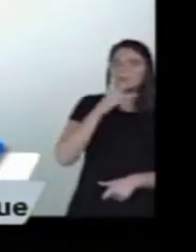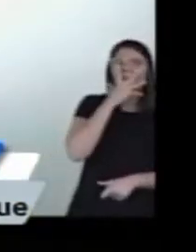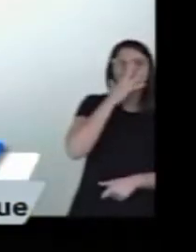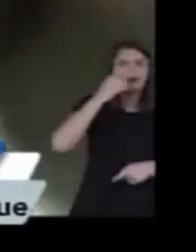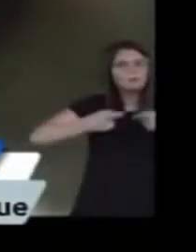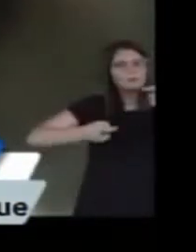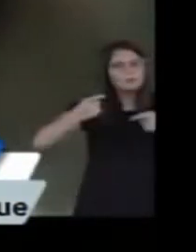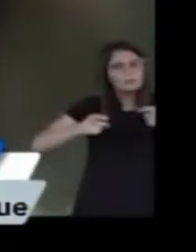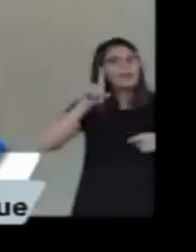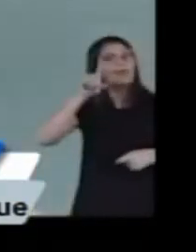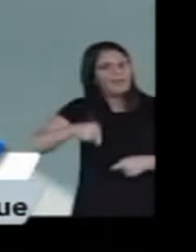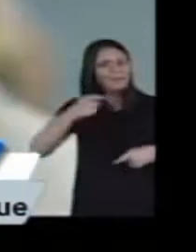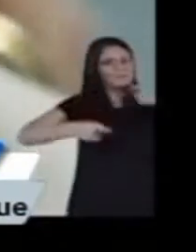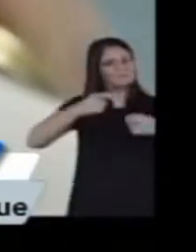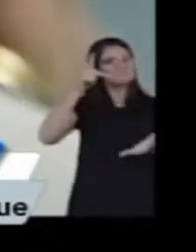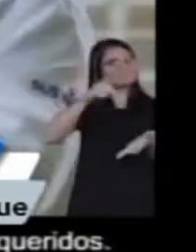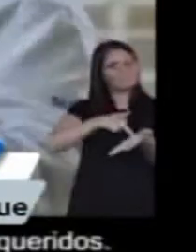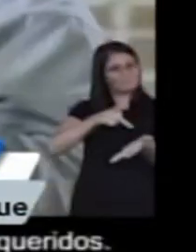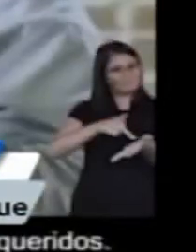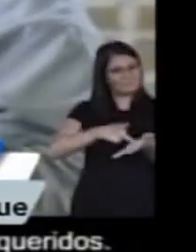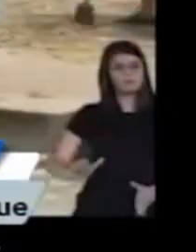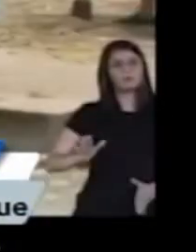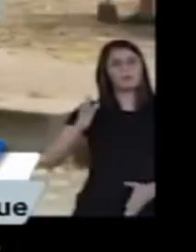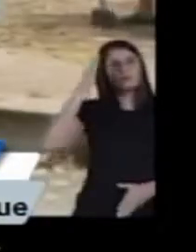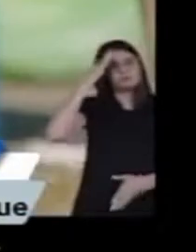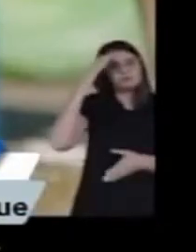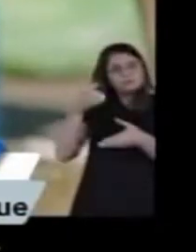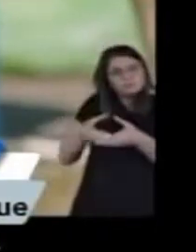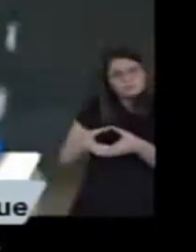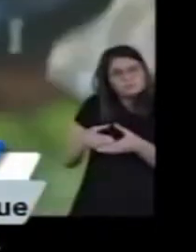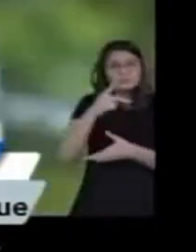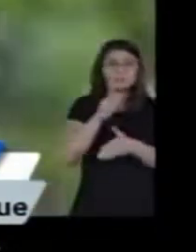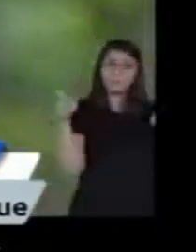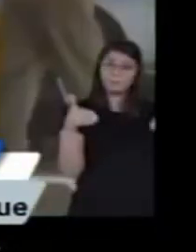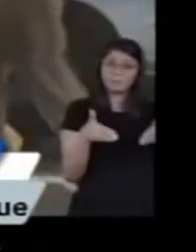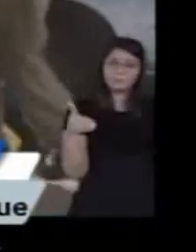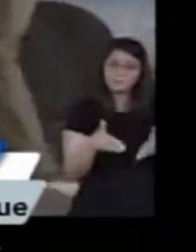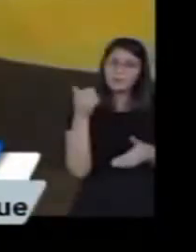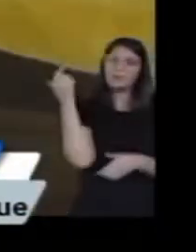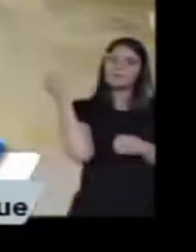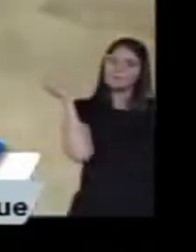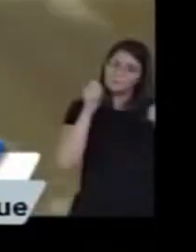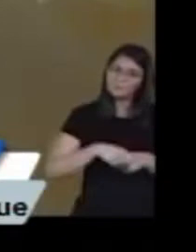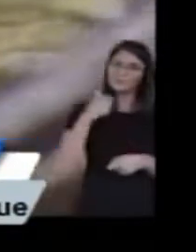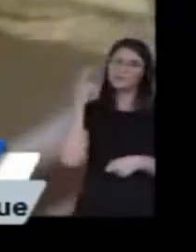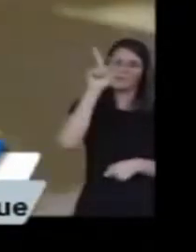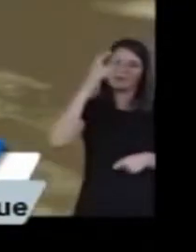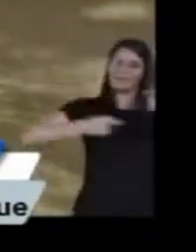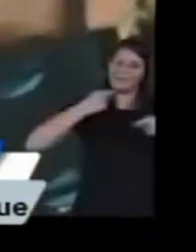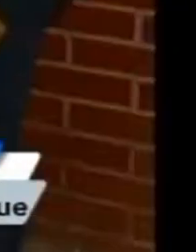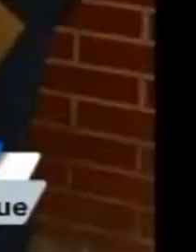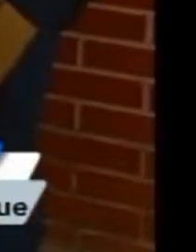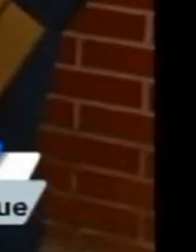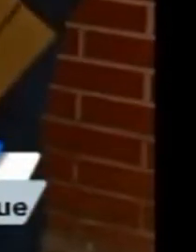a população mesmo sabendo o que fazer para prevenir algumas pessoas ainda têm dificuldade de agir o